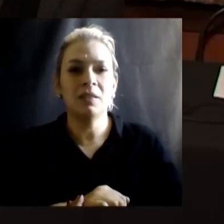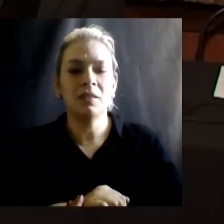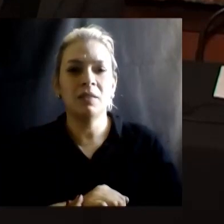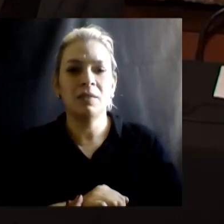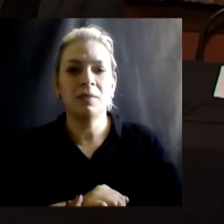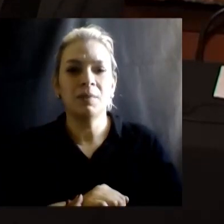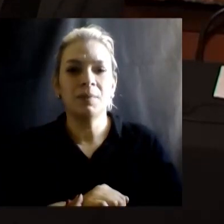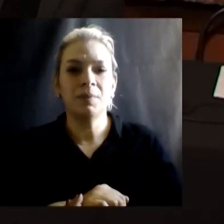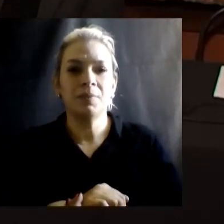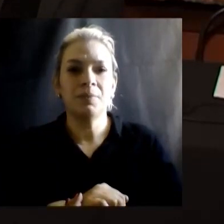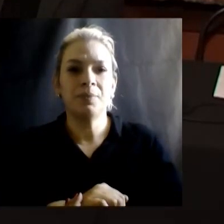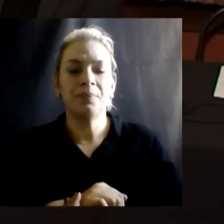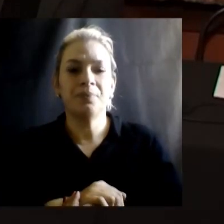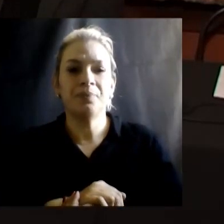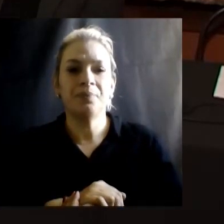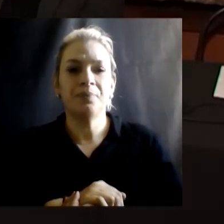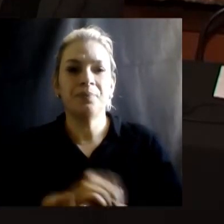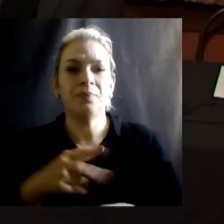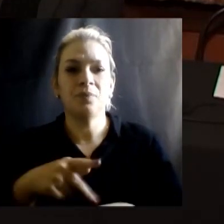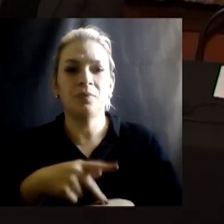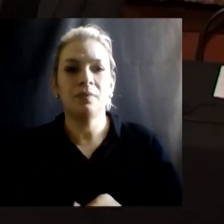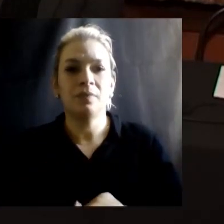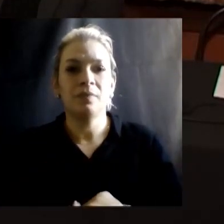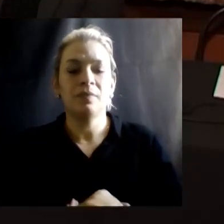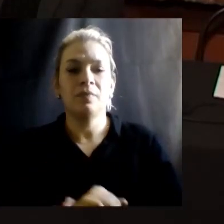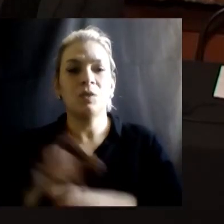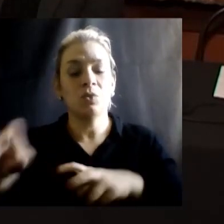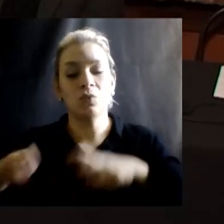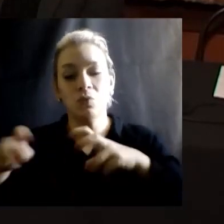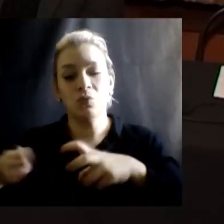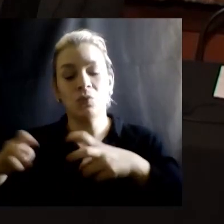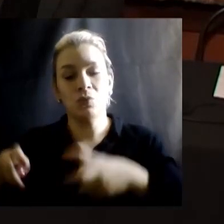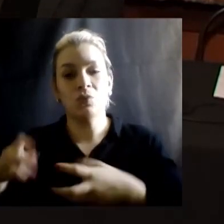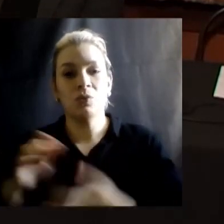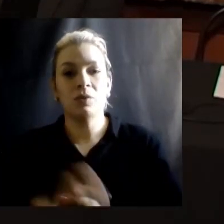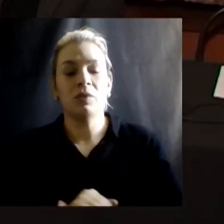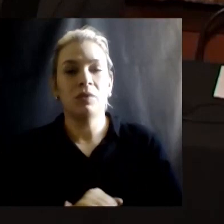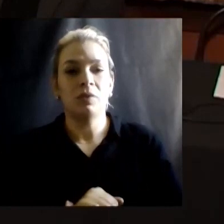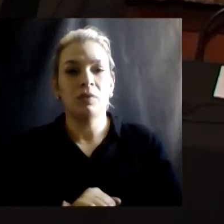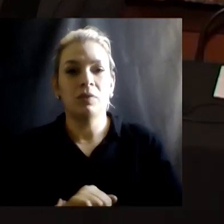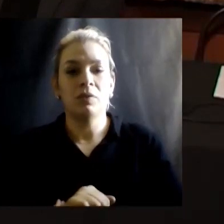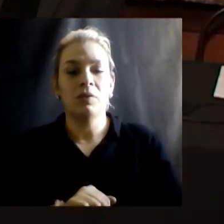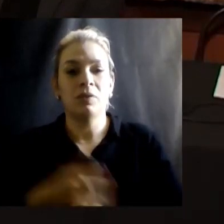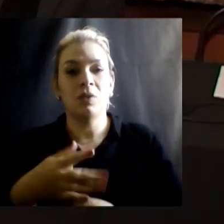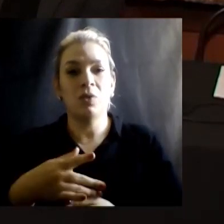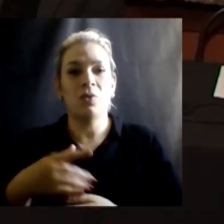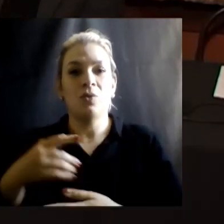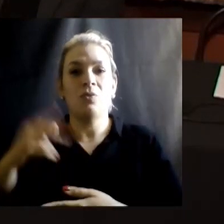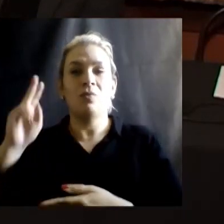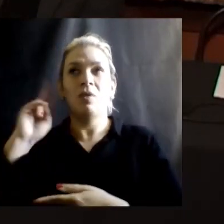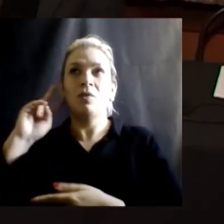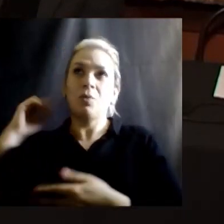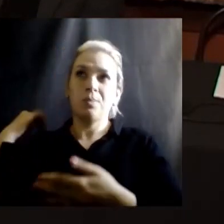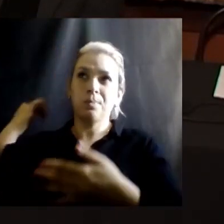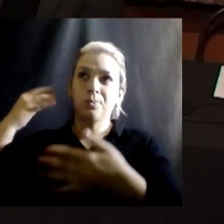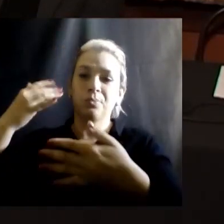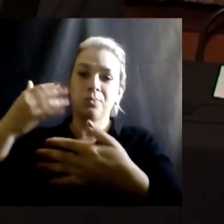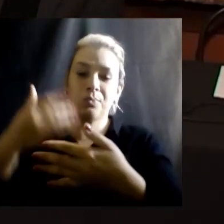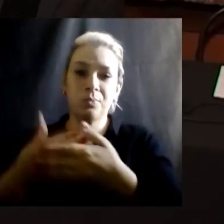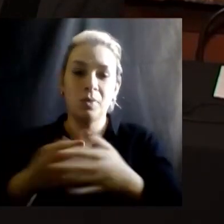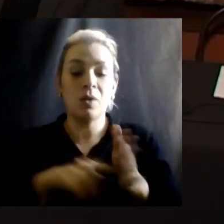o Instituto Agronômico de Campinas, o IAC. Ao longo de sua história, o Instituto foi responsável por pesquisas,